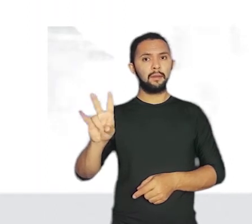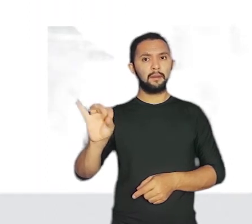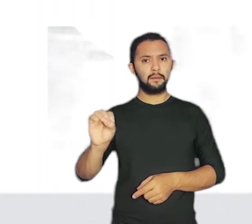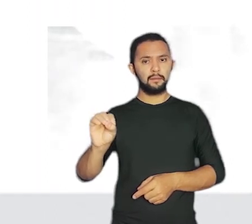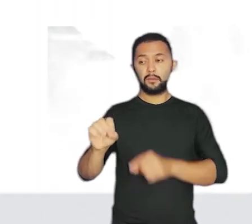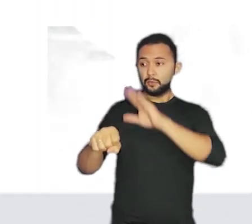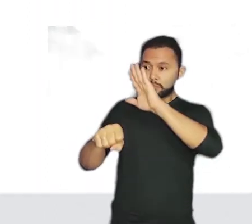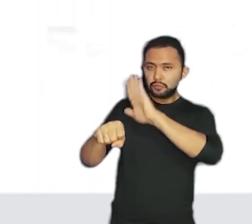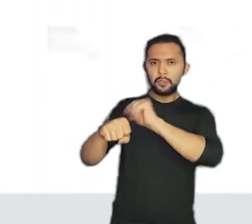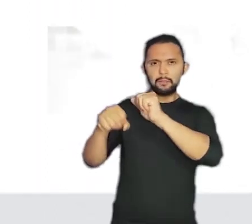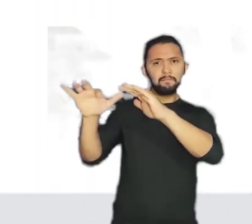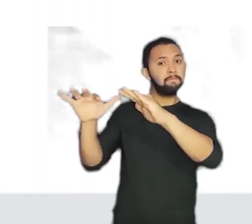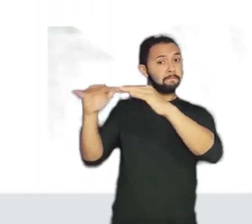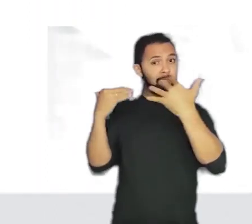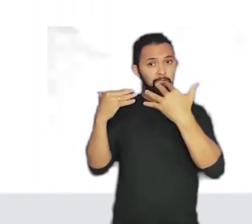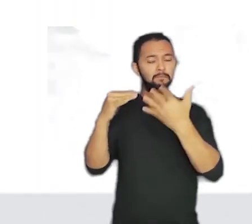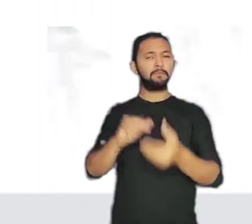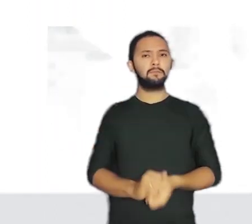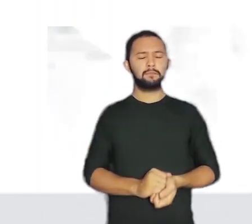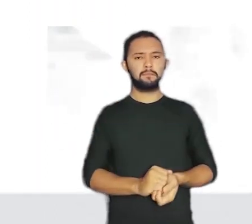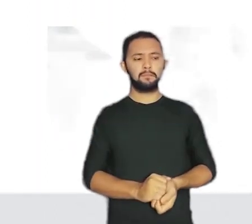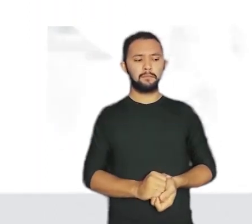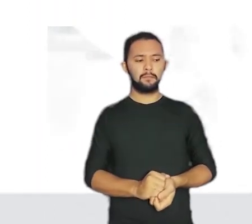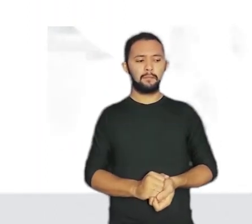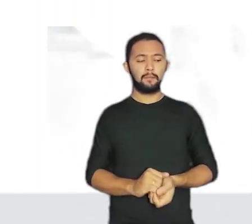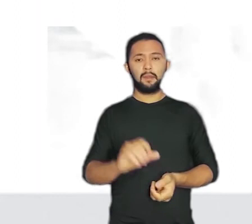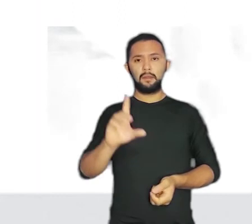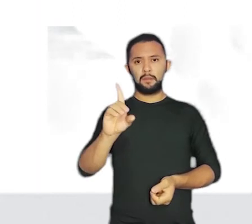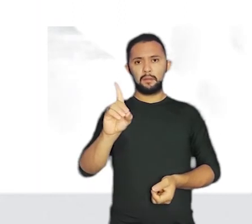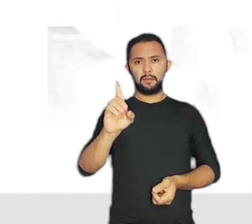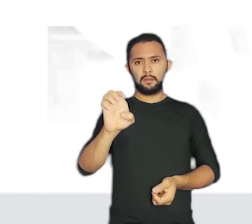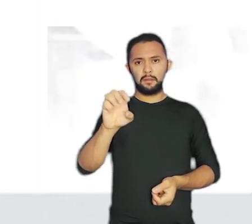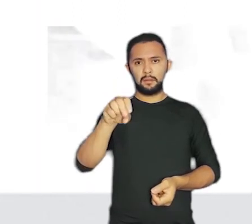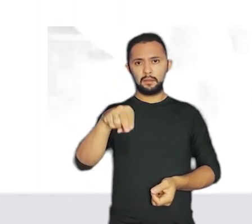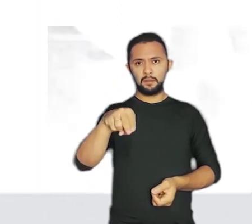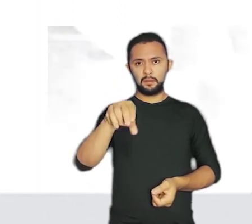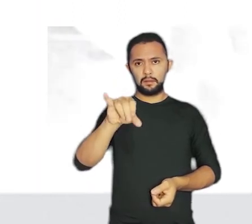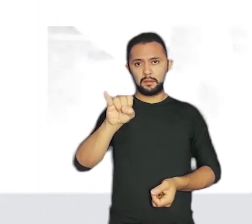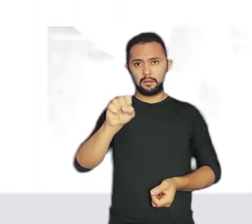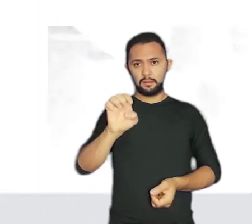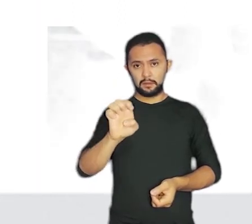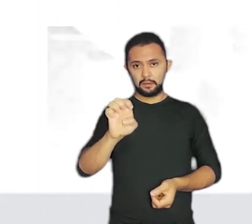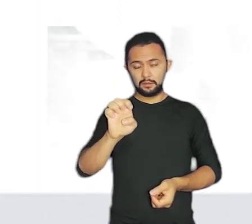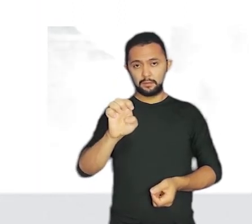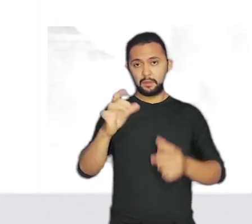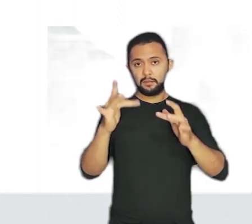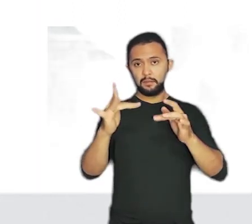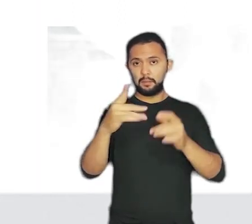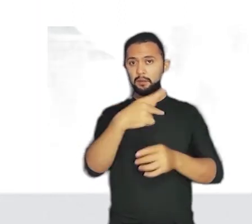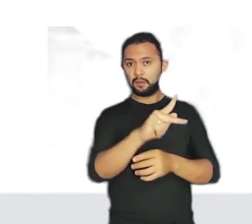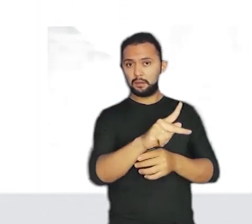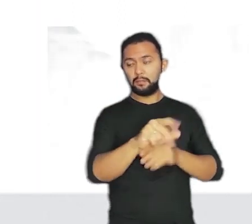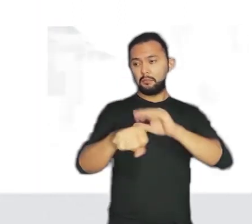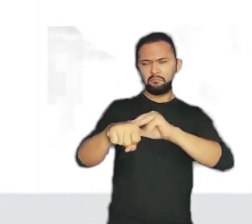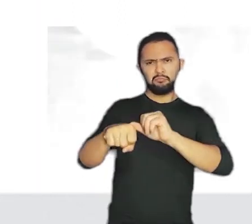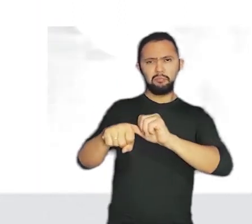ele está falando ali, chamando a atenção do Otávio, tá? A Denise é a namorada dele, do cara lá. Então não